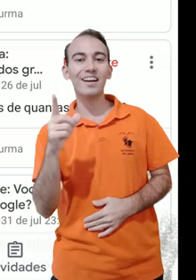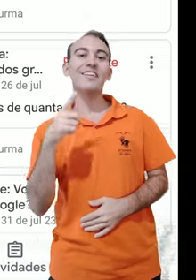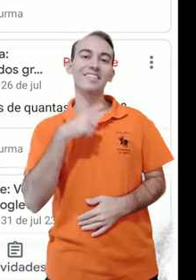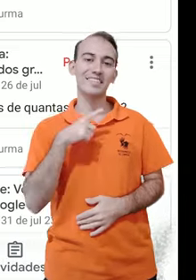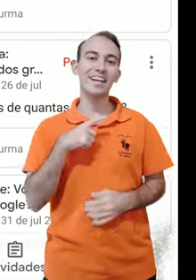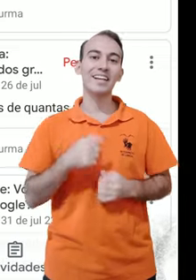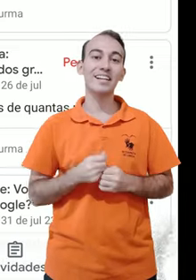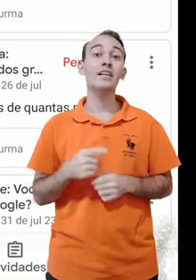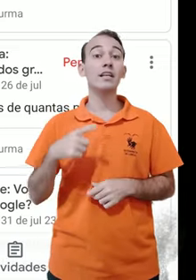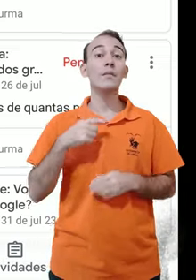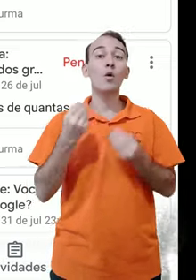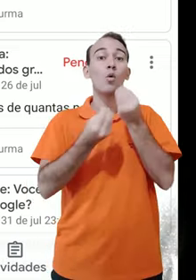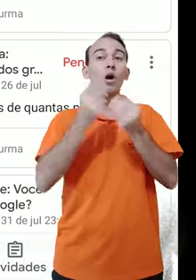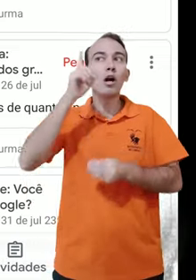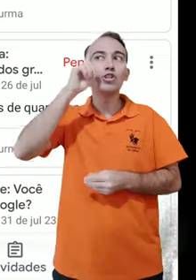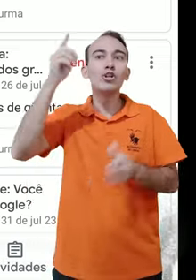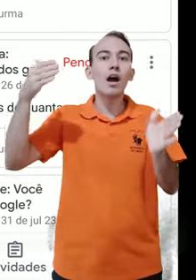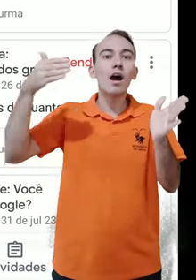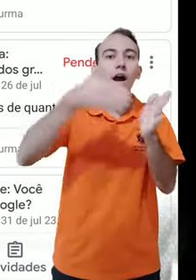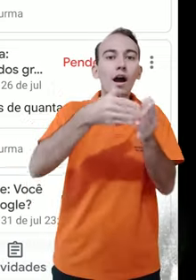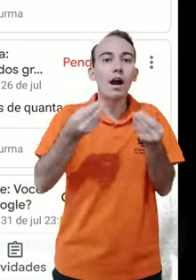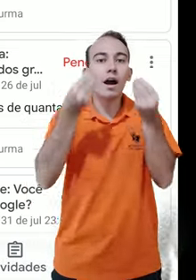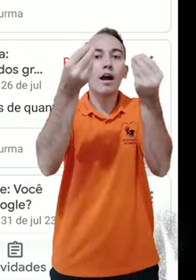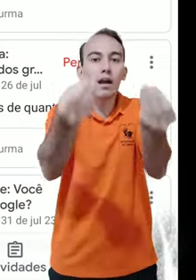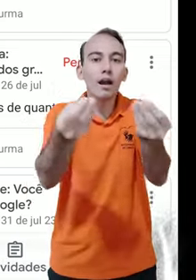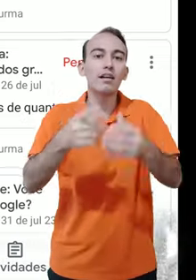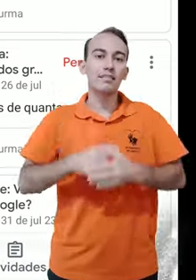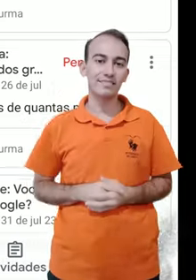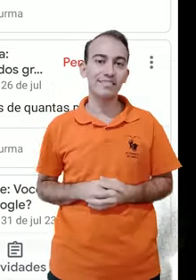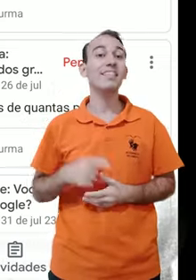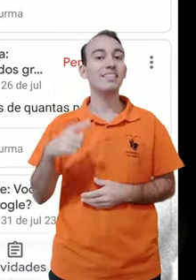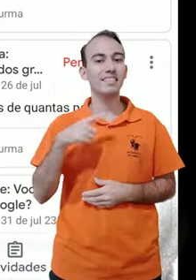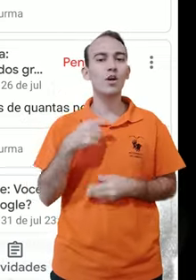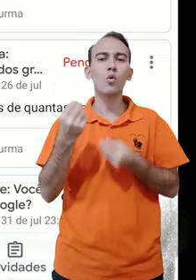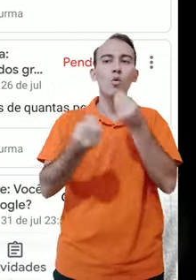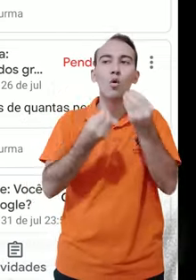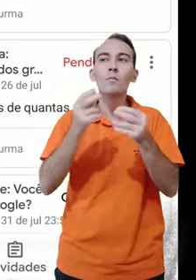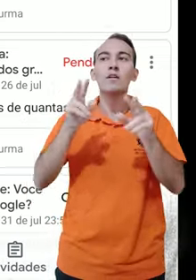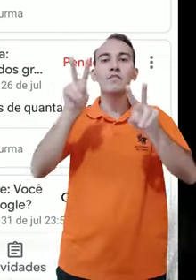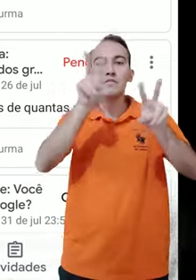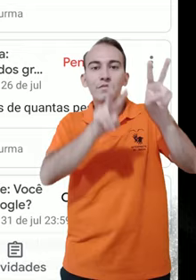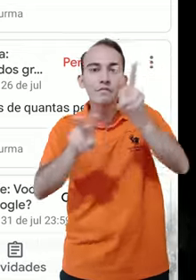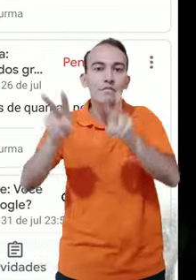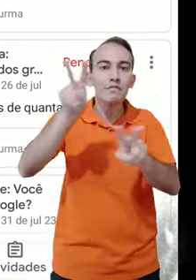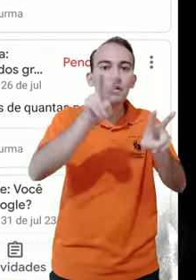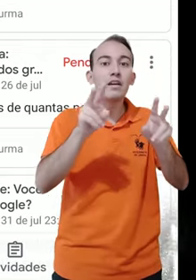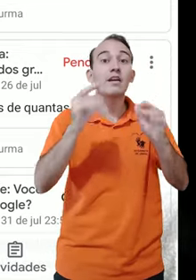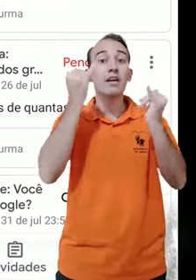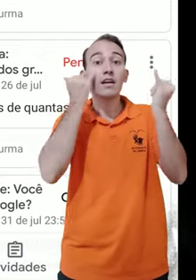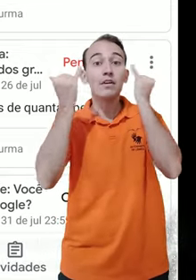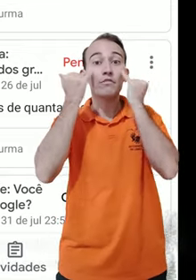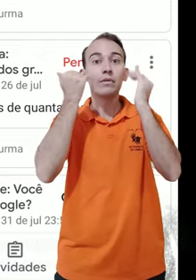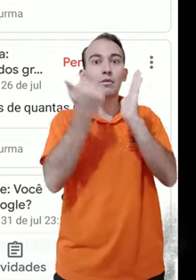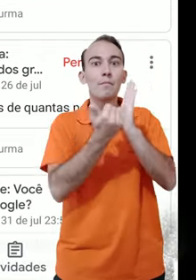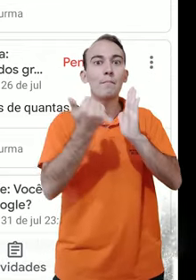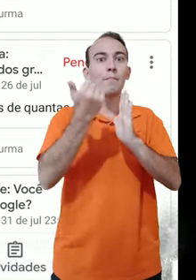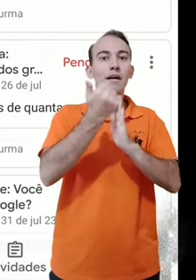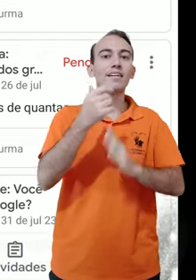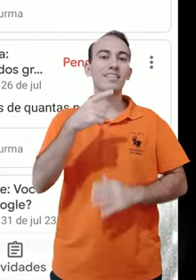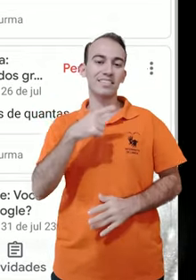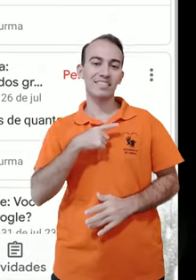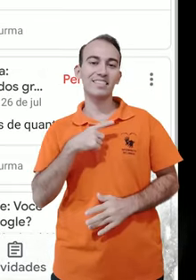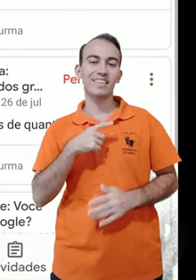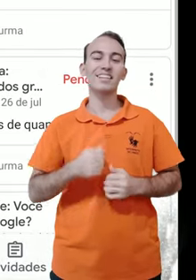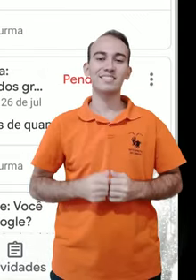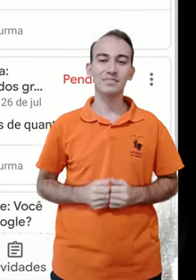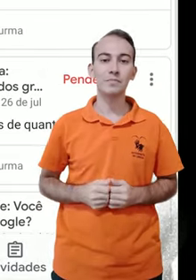ao conteúdo você consegue visualizar a data de entrega ao lado da data a classificação da atividade e abaixo da data se possui